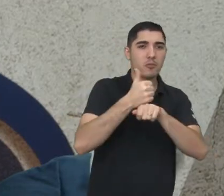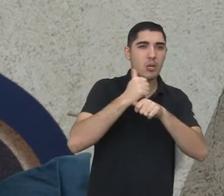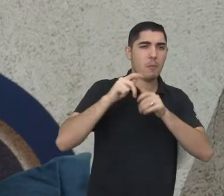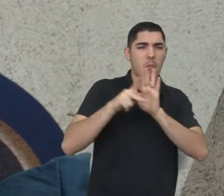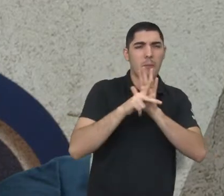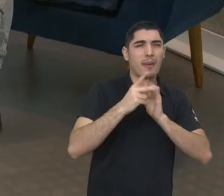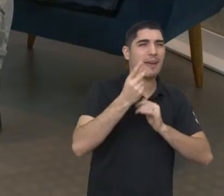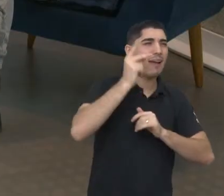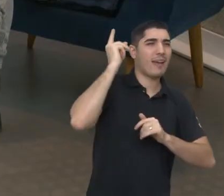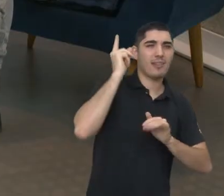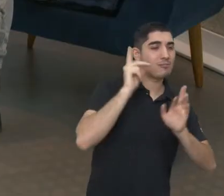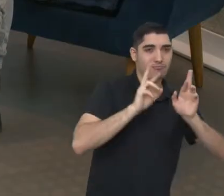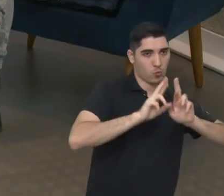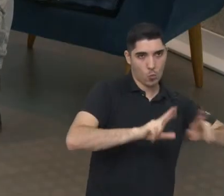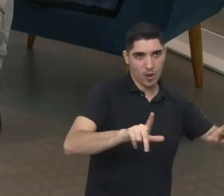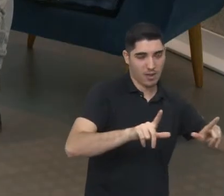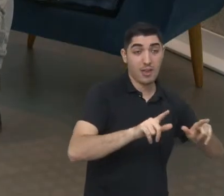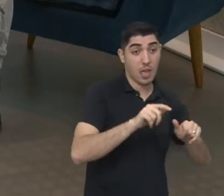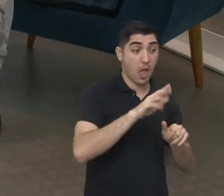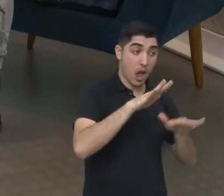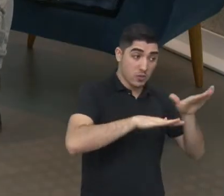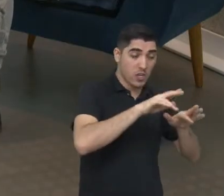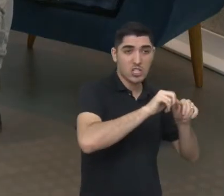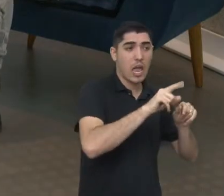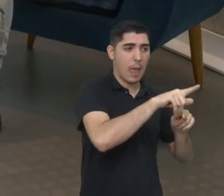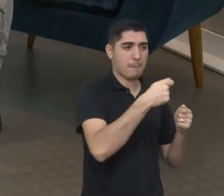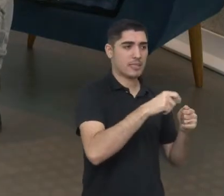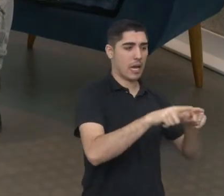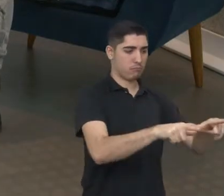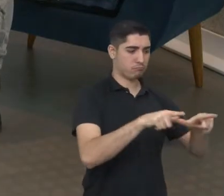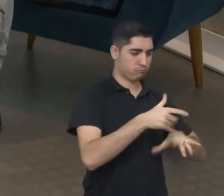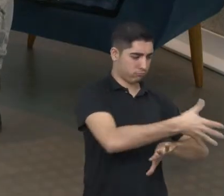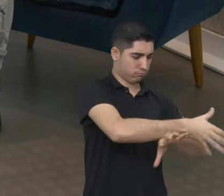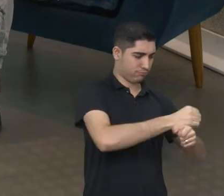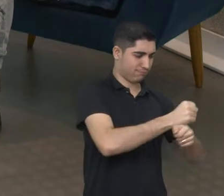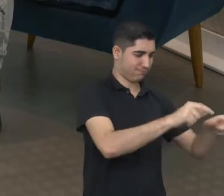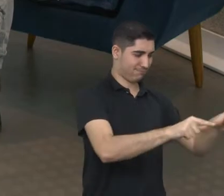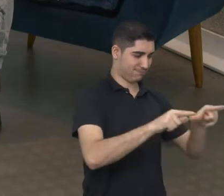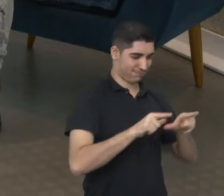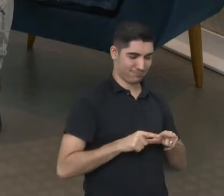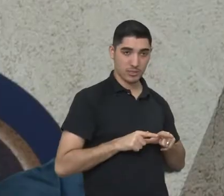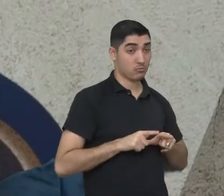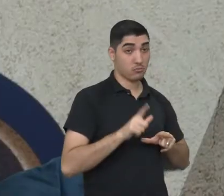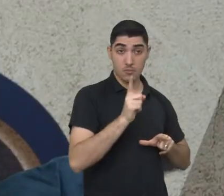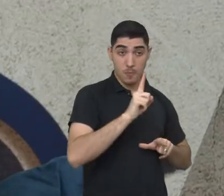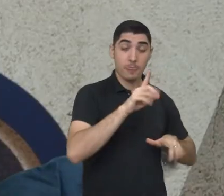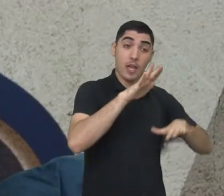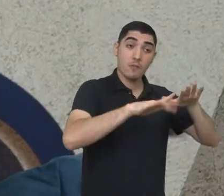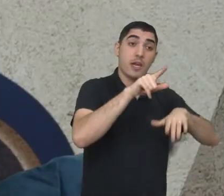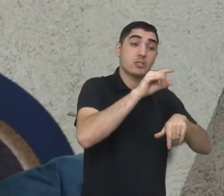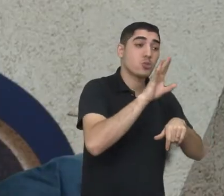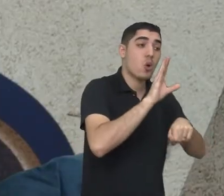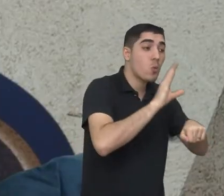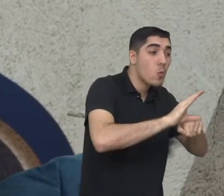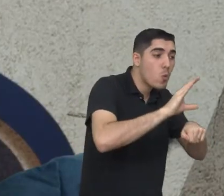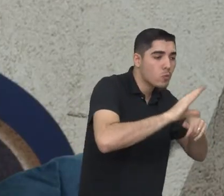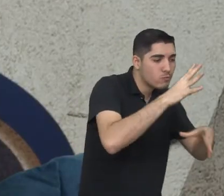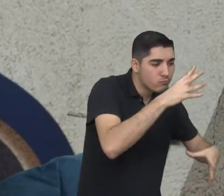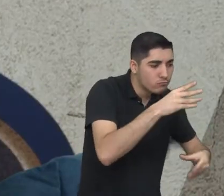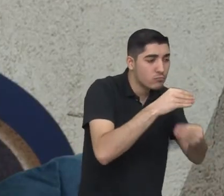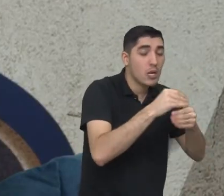que é Legal. em termos... Com Exatamente. certificação. Nem né? sempre é diploma de certificação, são cursos de